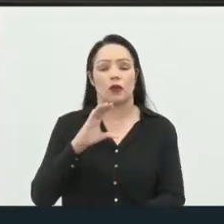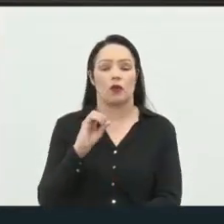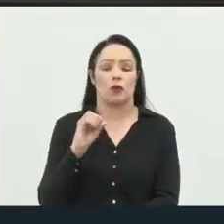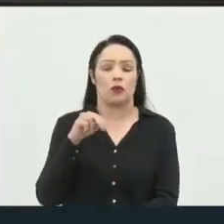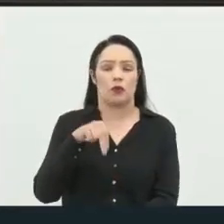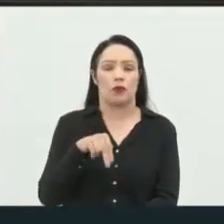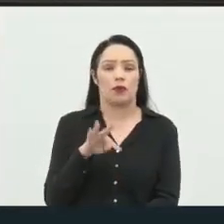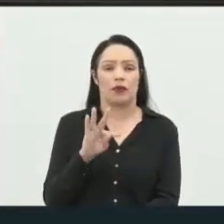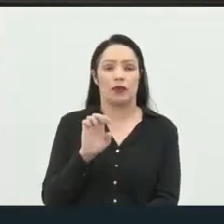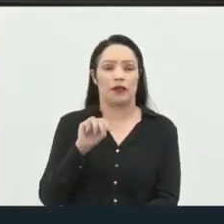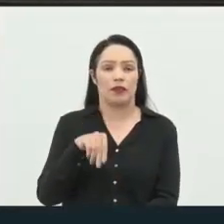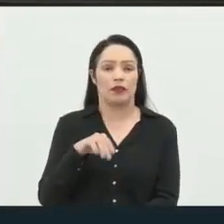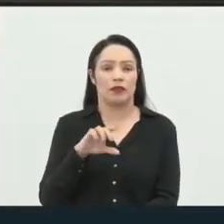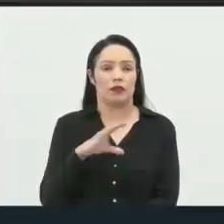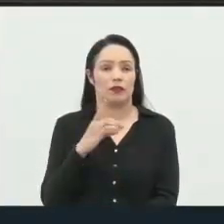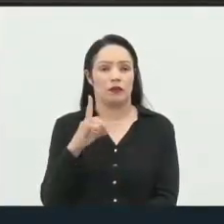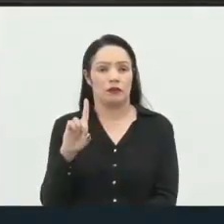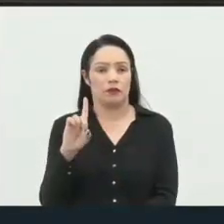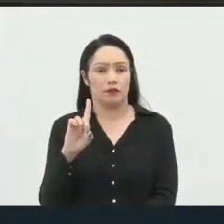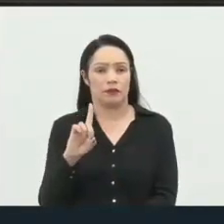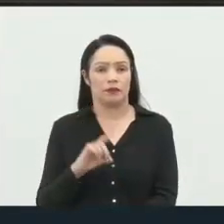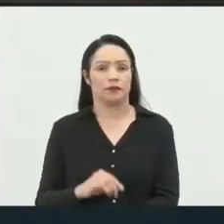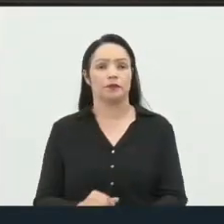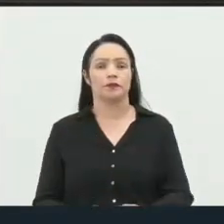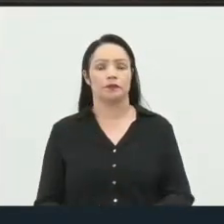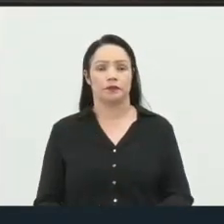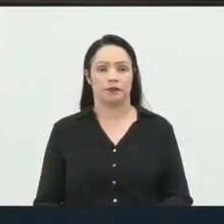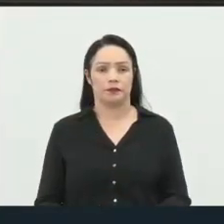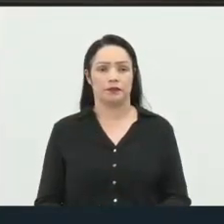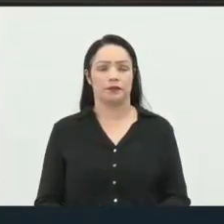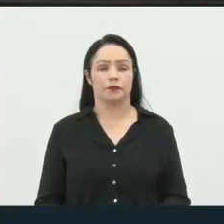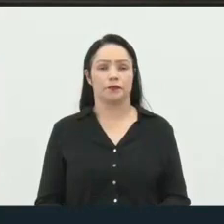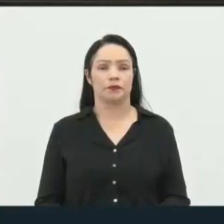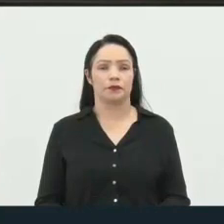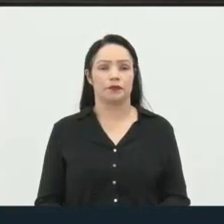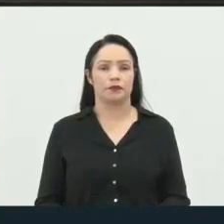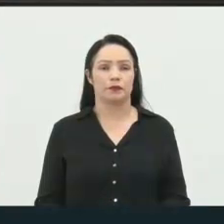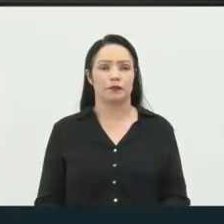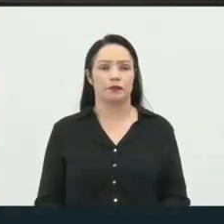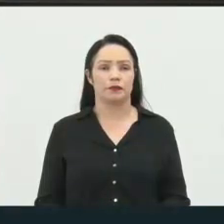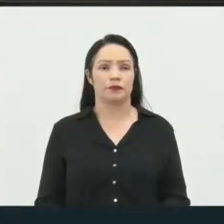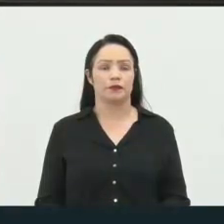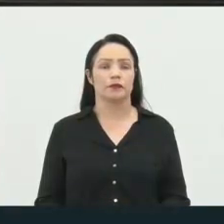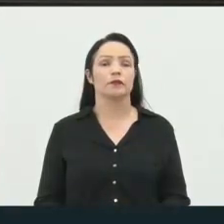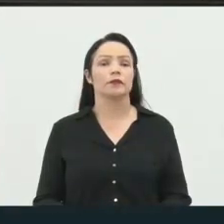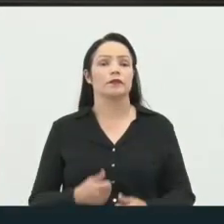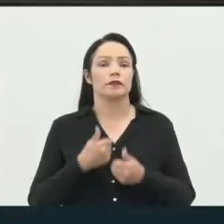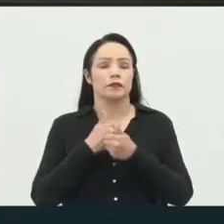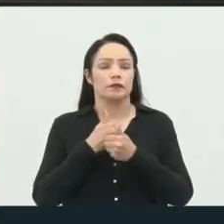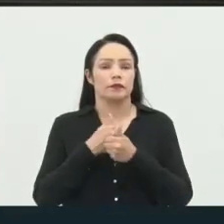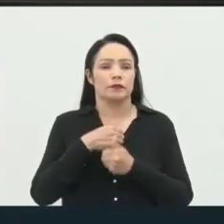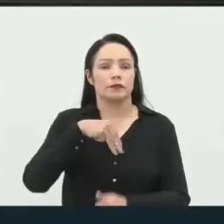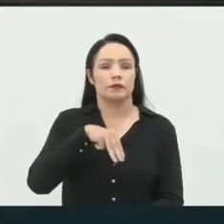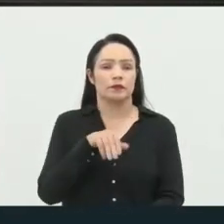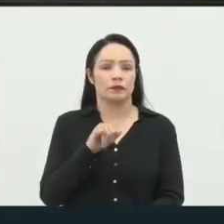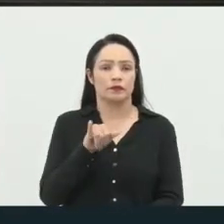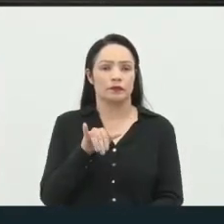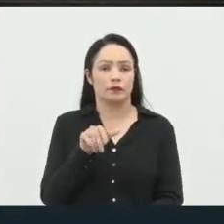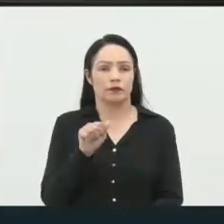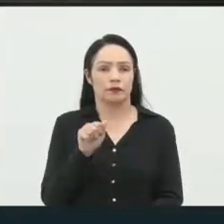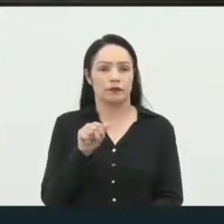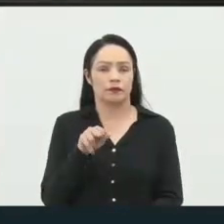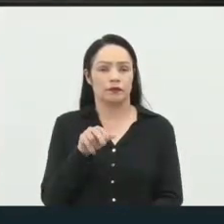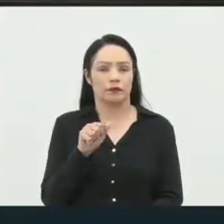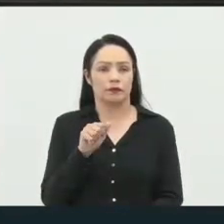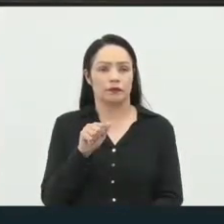parte daquela contenção ali no Córrego das Minas Gerais que diga por sinal